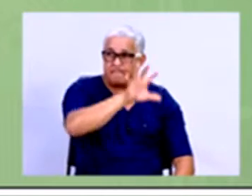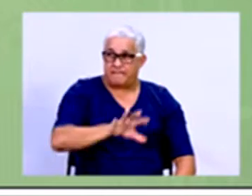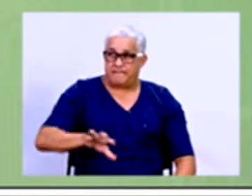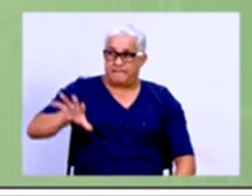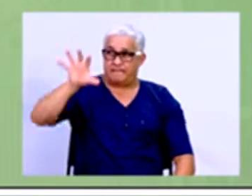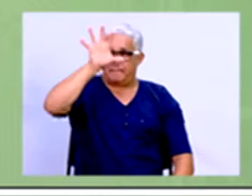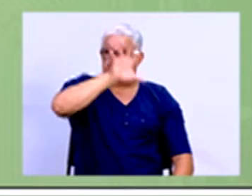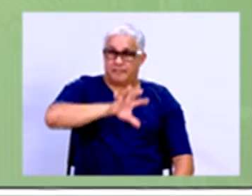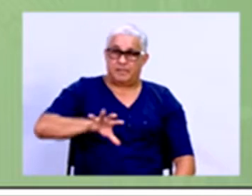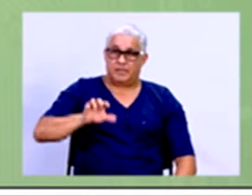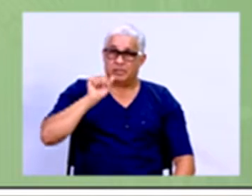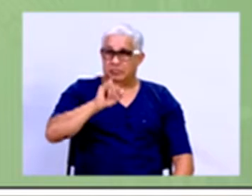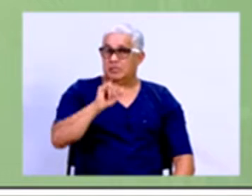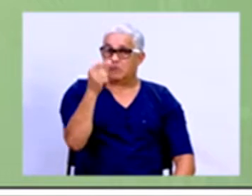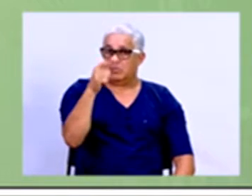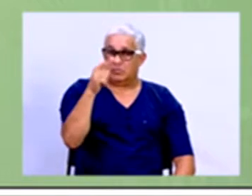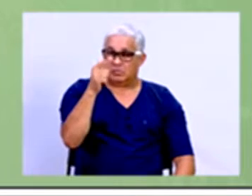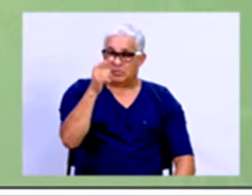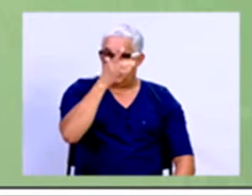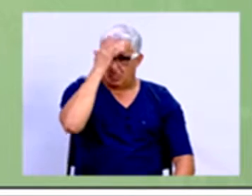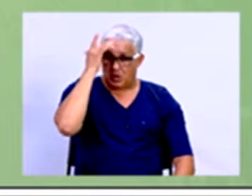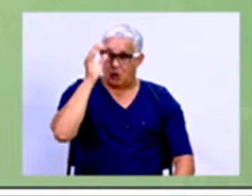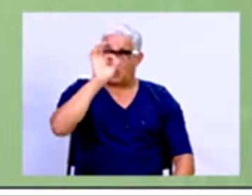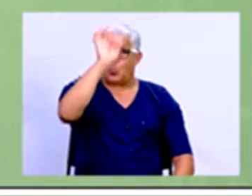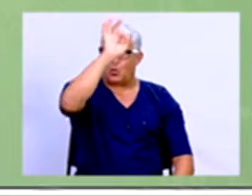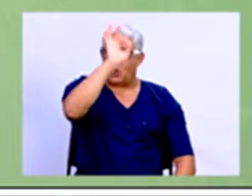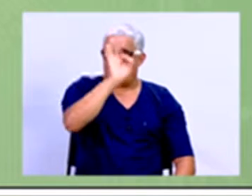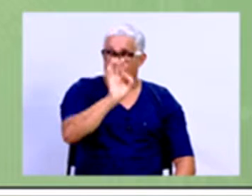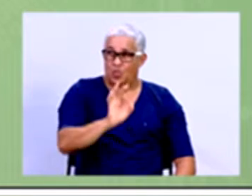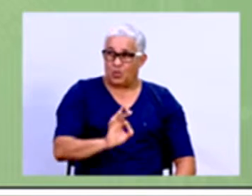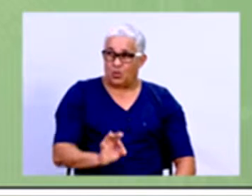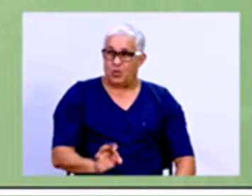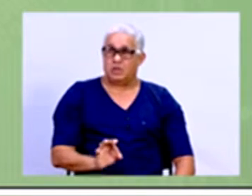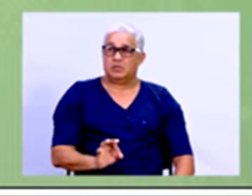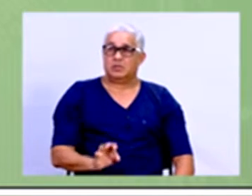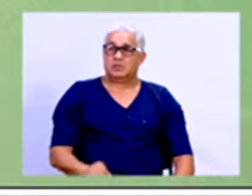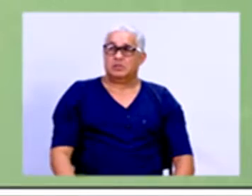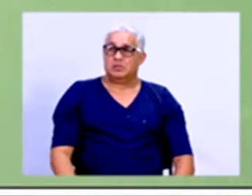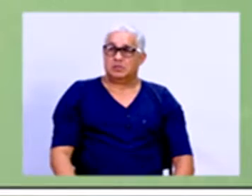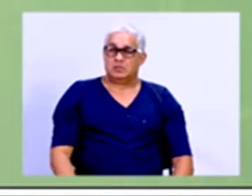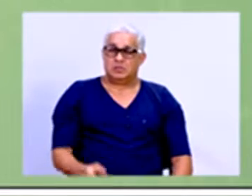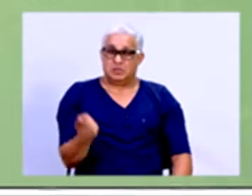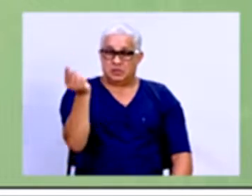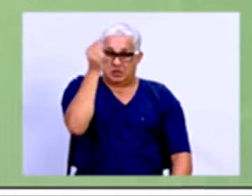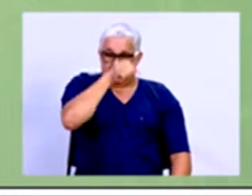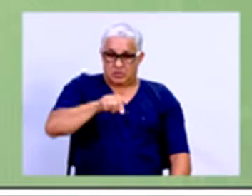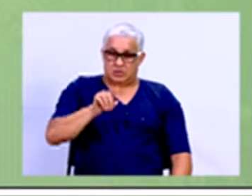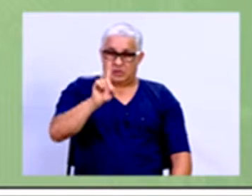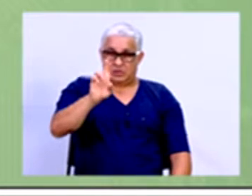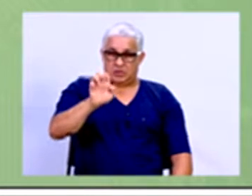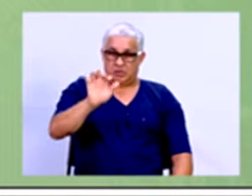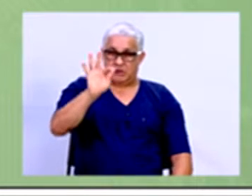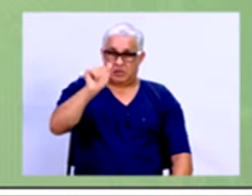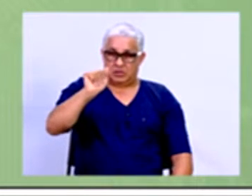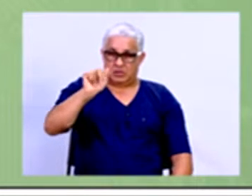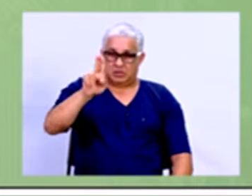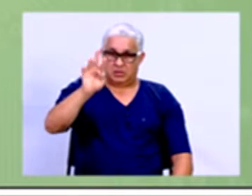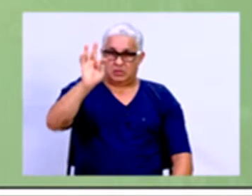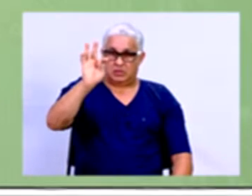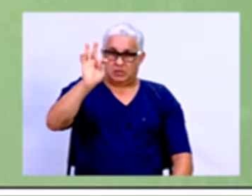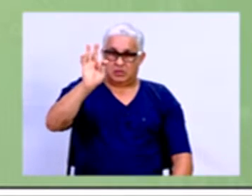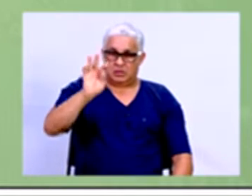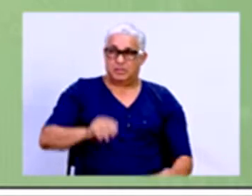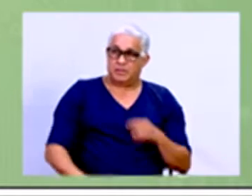seu usuário não digitou nenhuma dessas opções aqui, ele vai cair aqui, no default. Tá? E aí ele